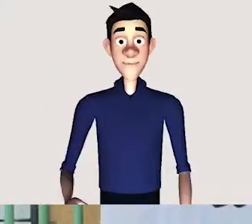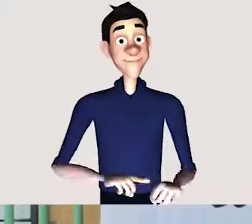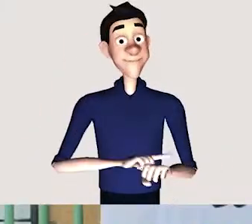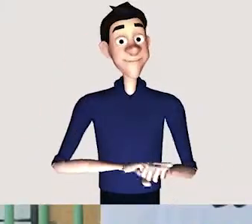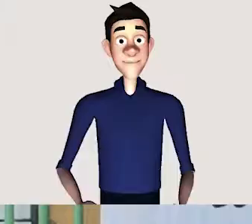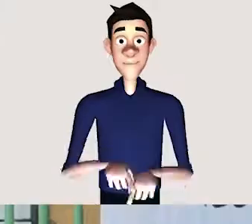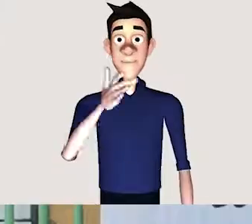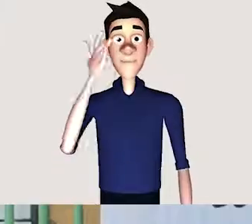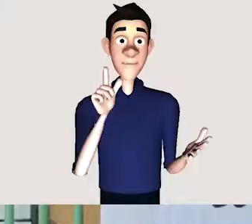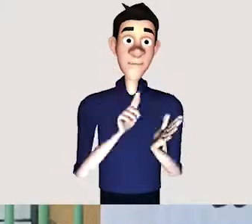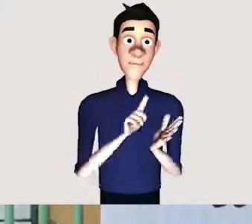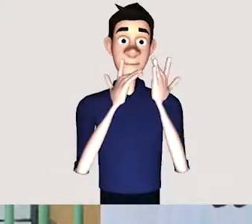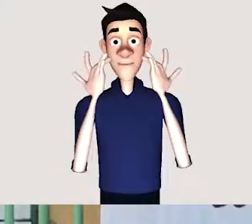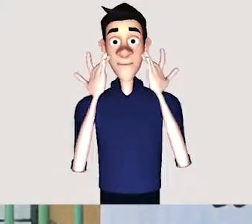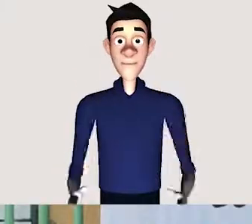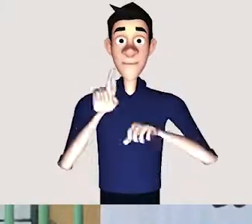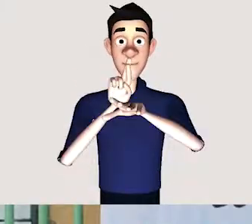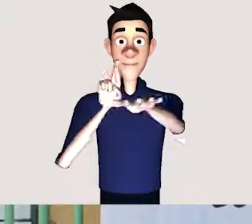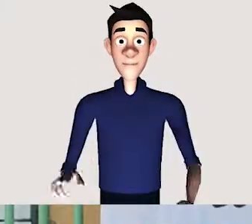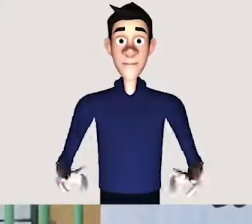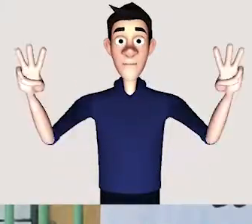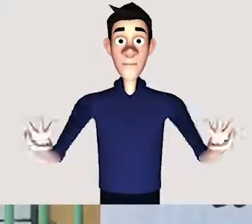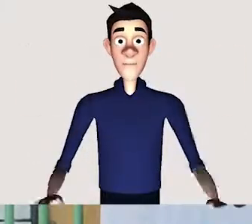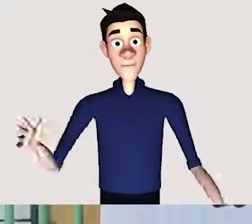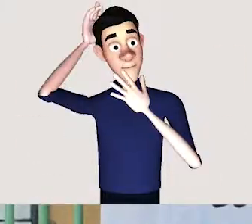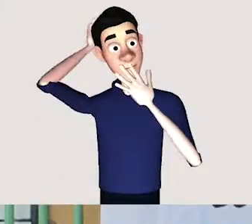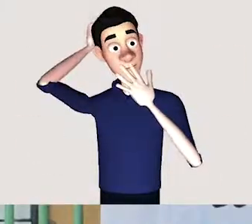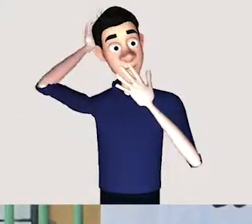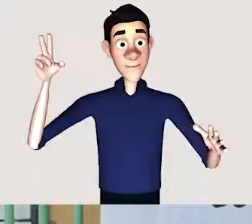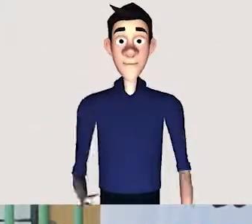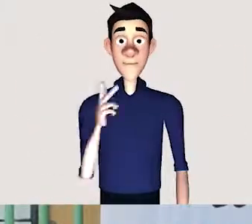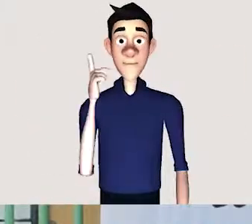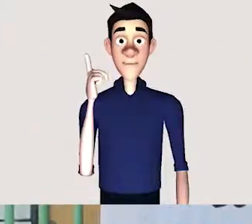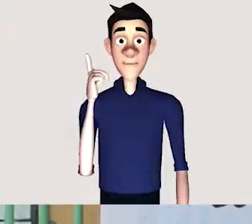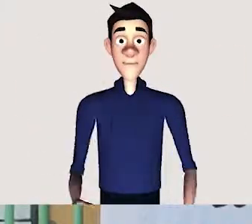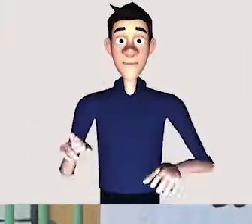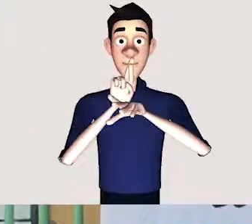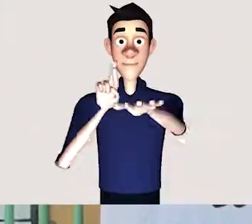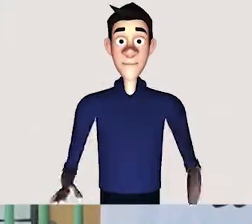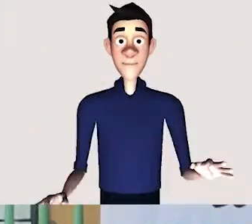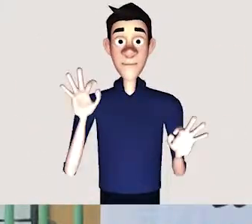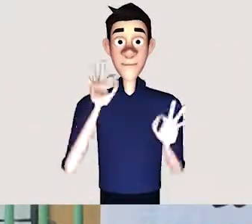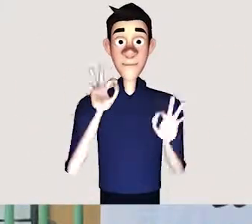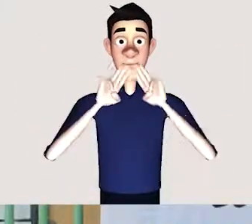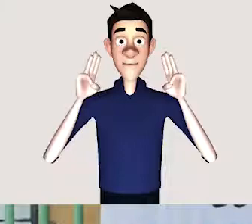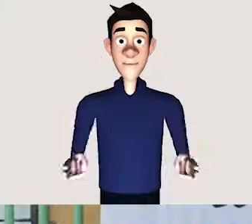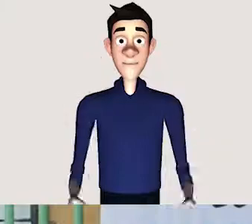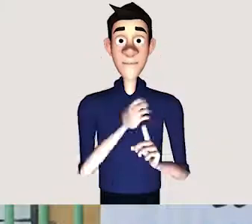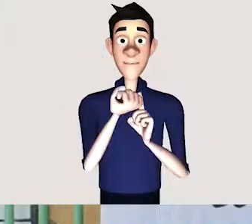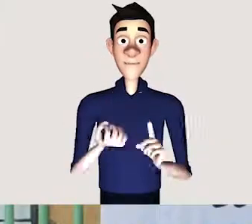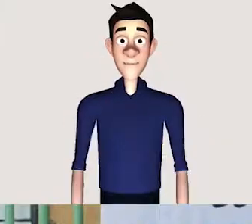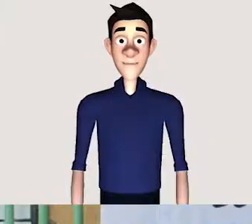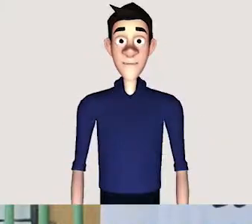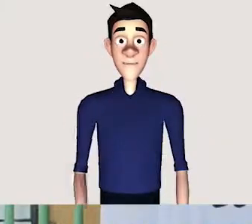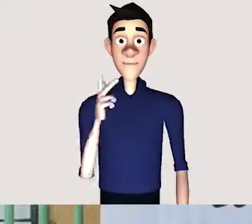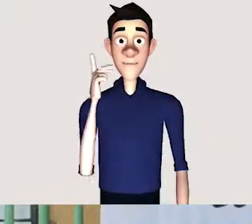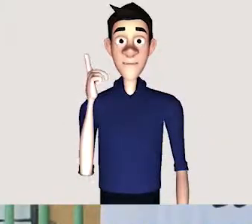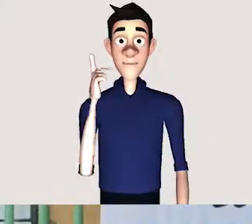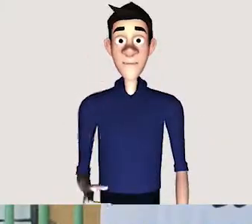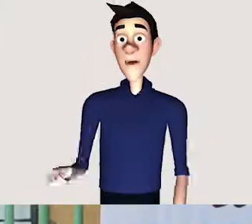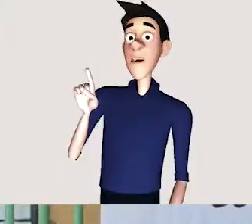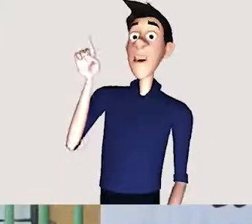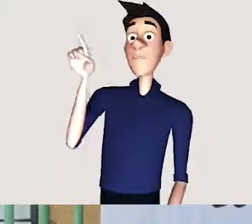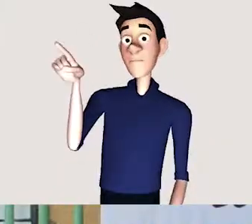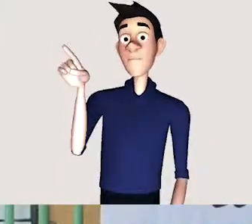resistência, em vários museus no Brasil. Em museus comunitários, por exemplo, que passaram a contar a